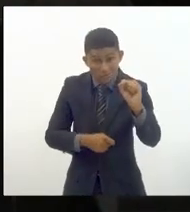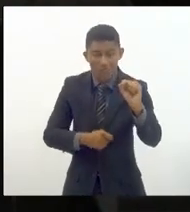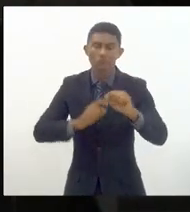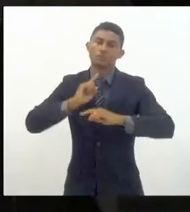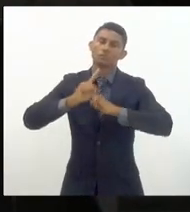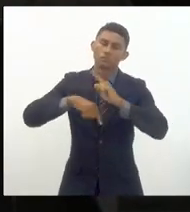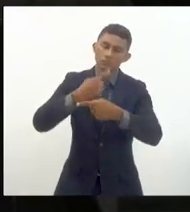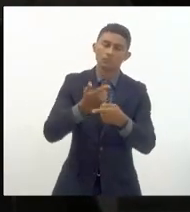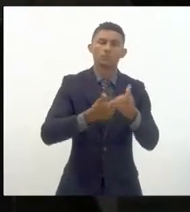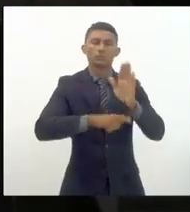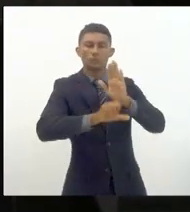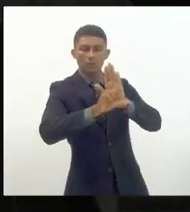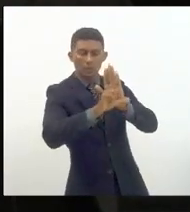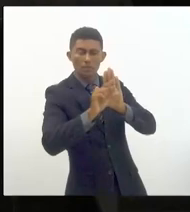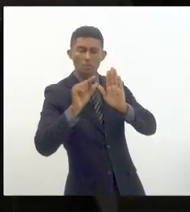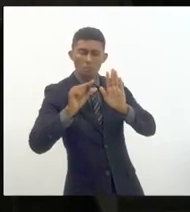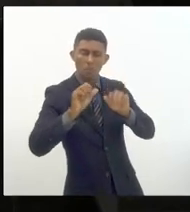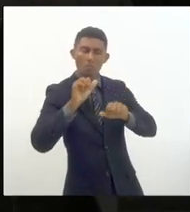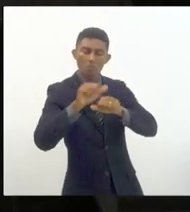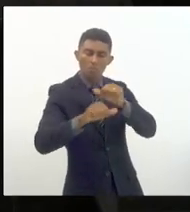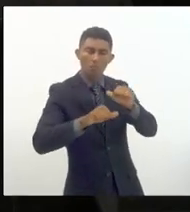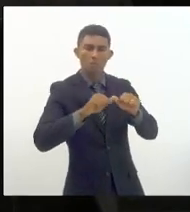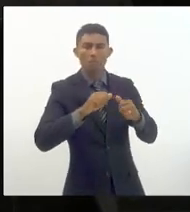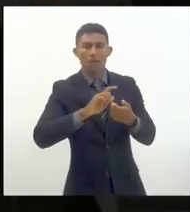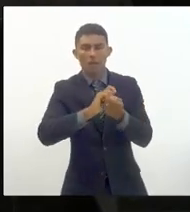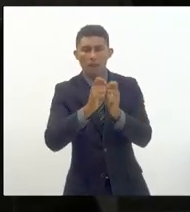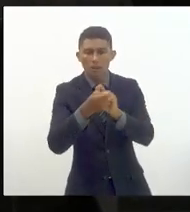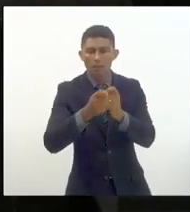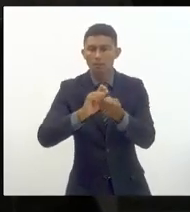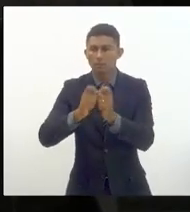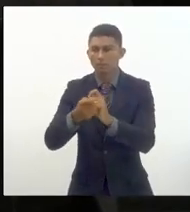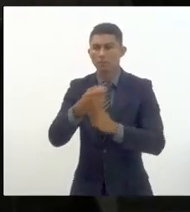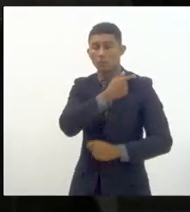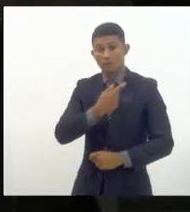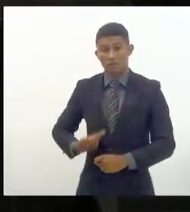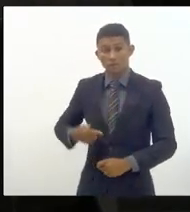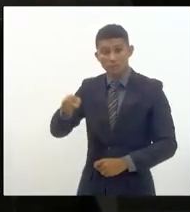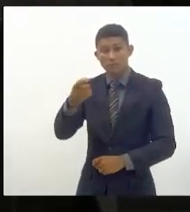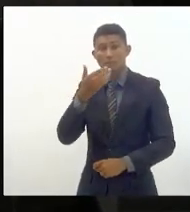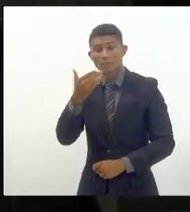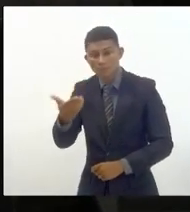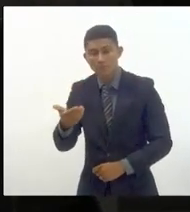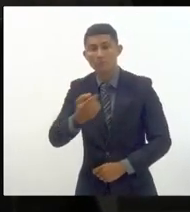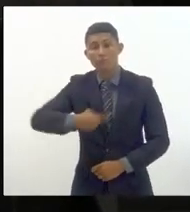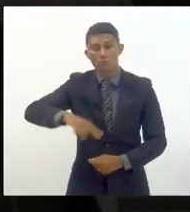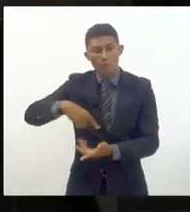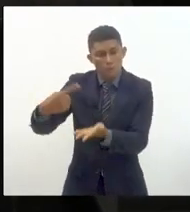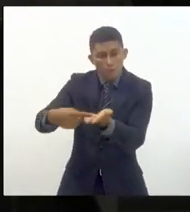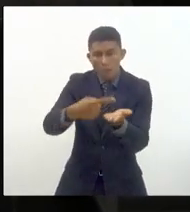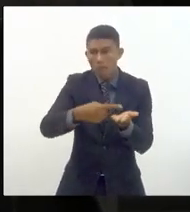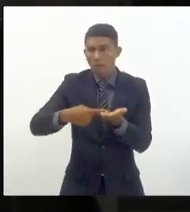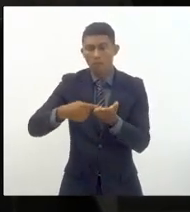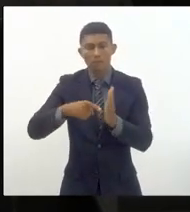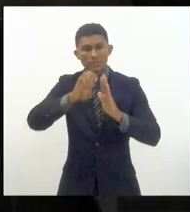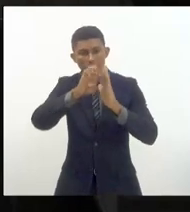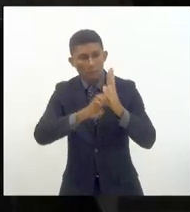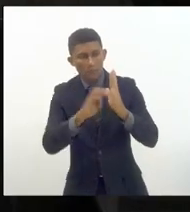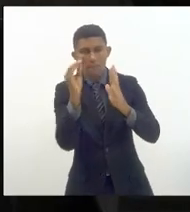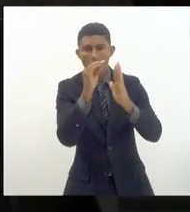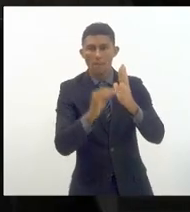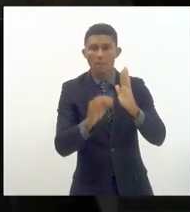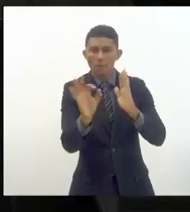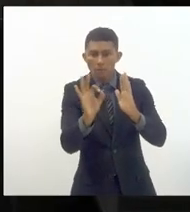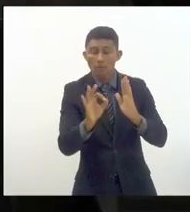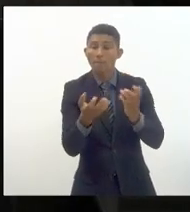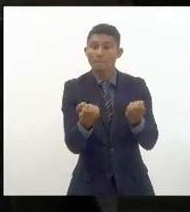Depois ainda mexemos na lei para fazer uma adaptação pedida pelo Governador combinamos de ninguém emendar tudo em nome da